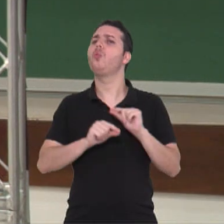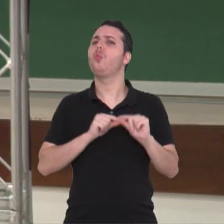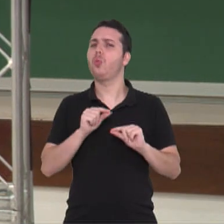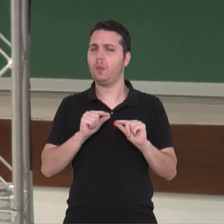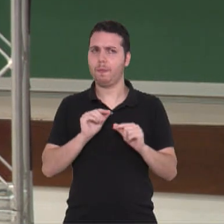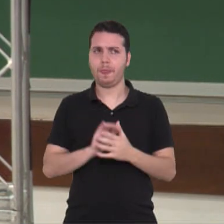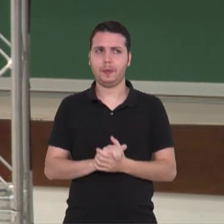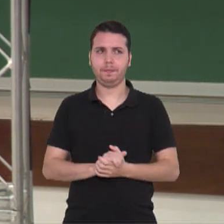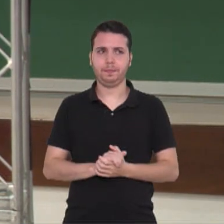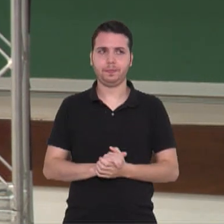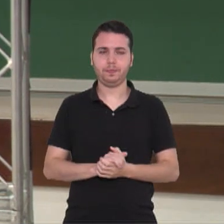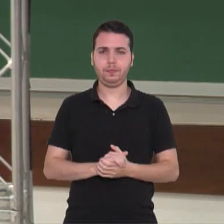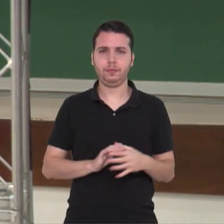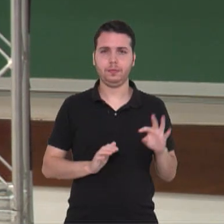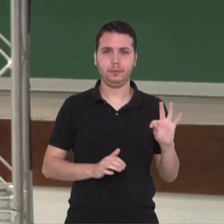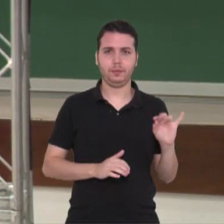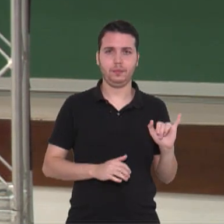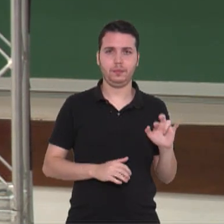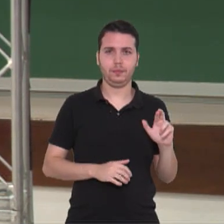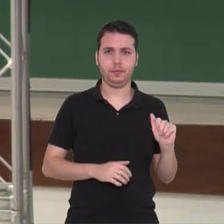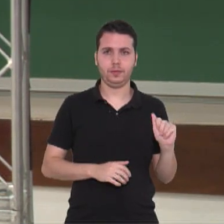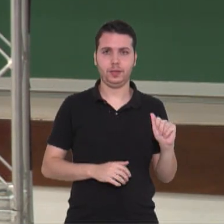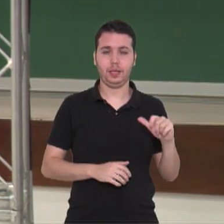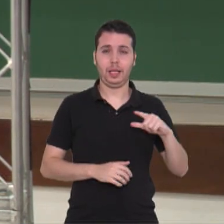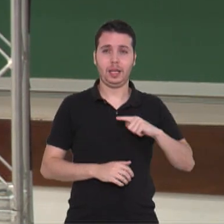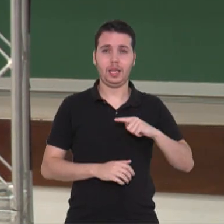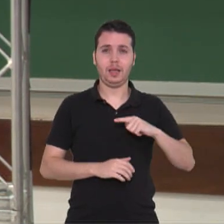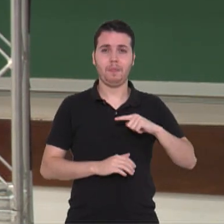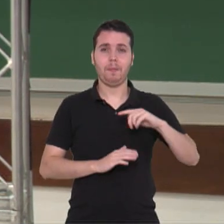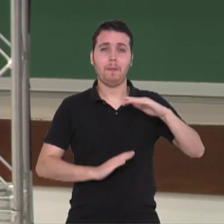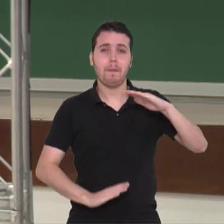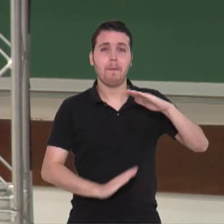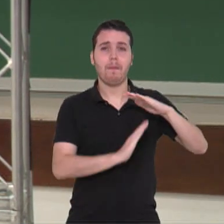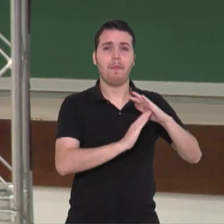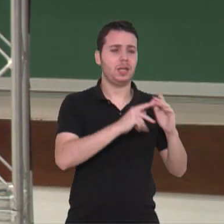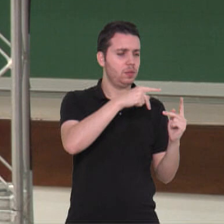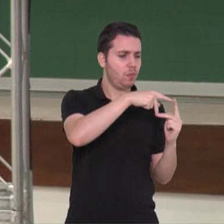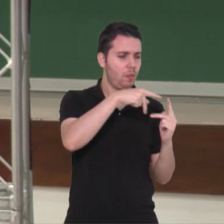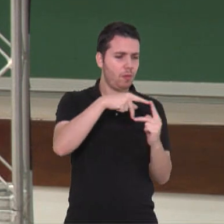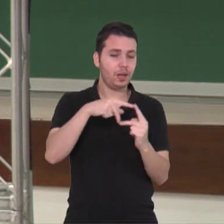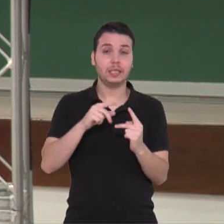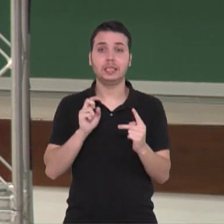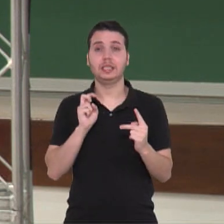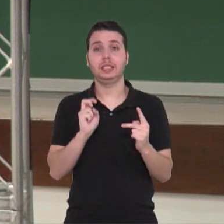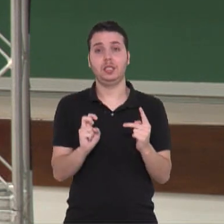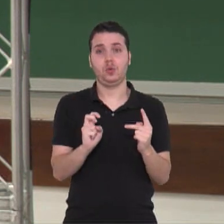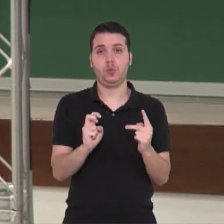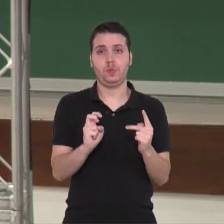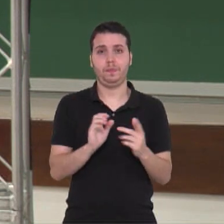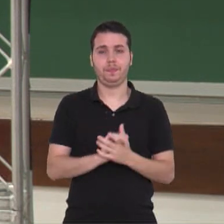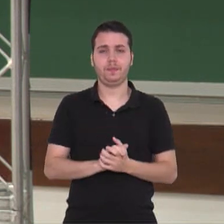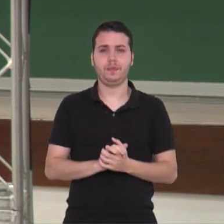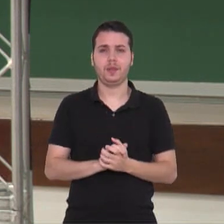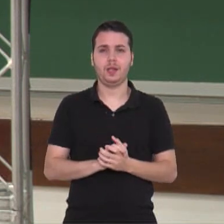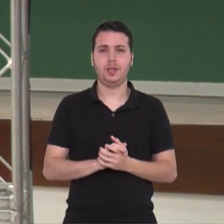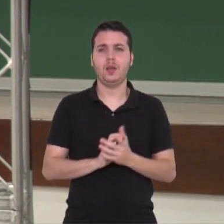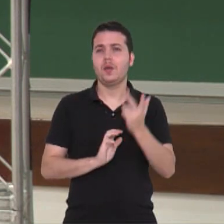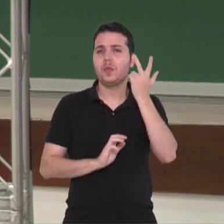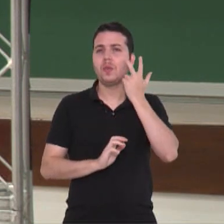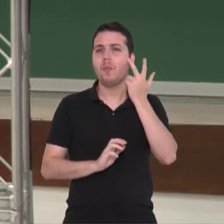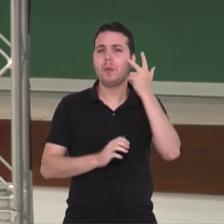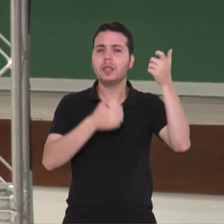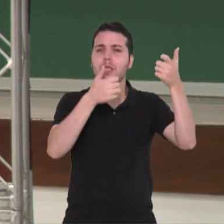seguinte. A tira, ela tem no máximo 5 quadrinhos, no máximo. E geralmente ela fala sobre